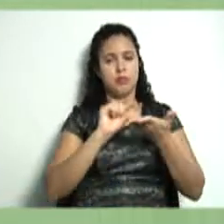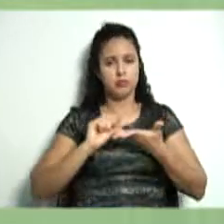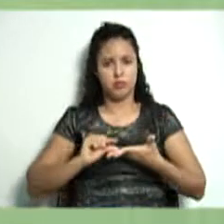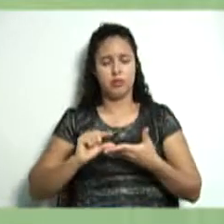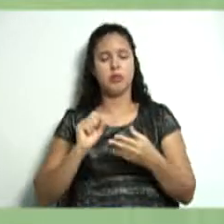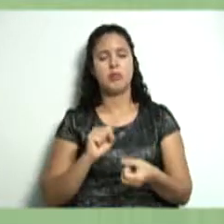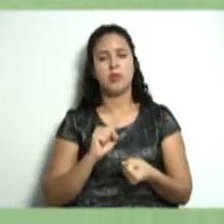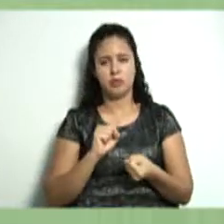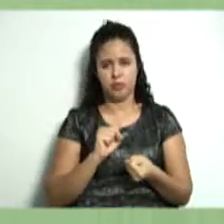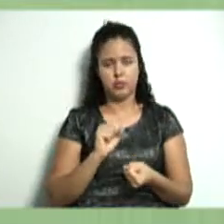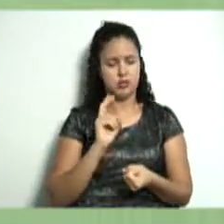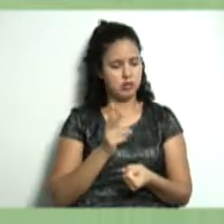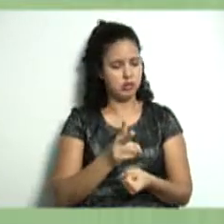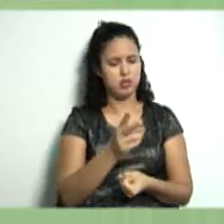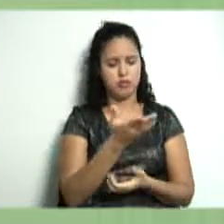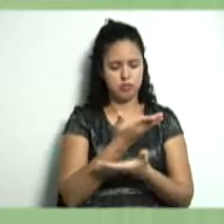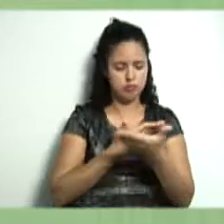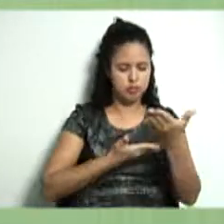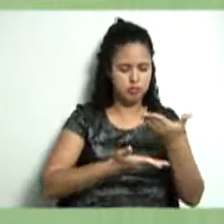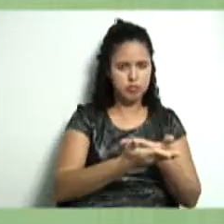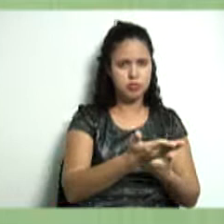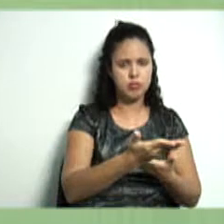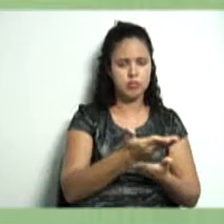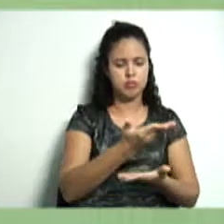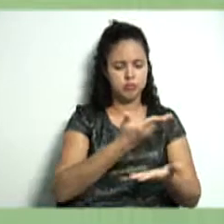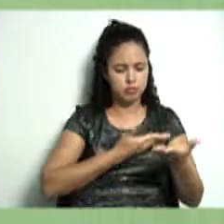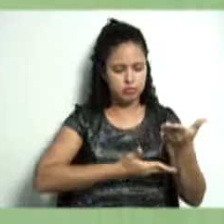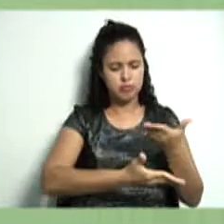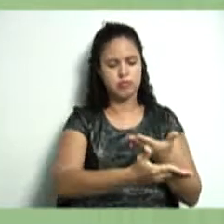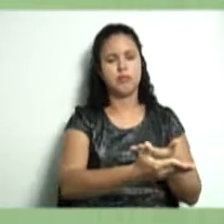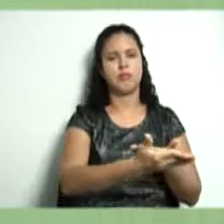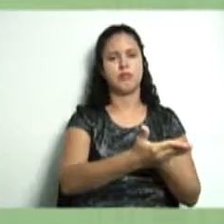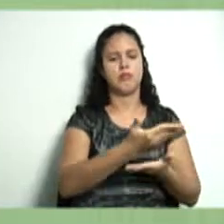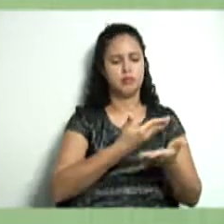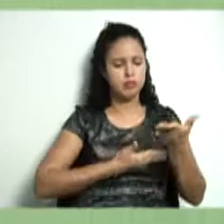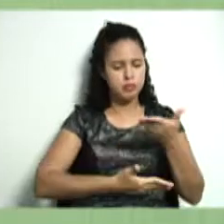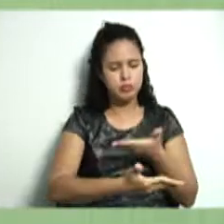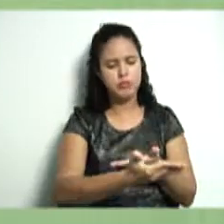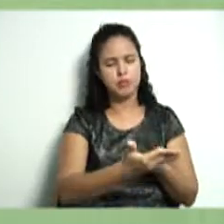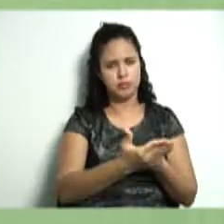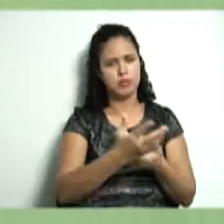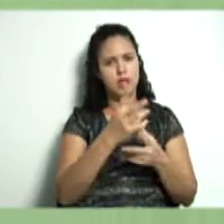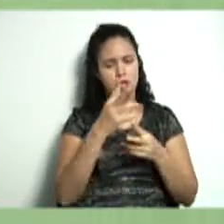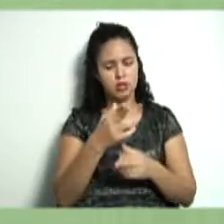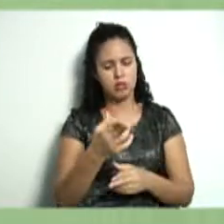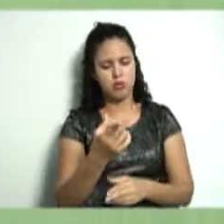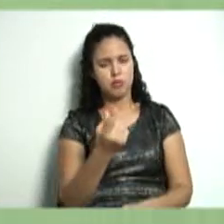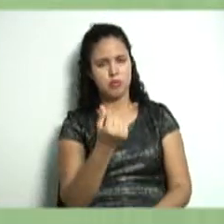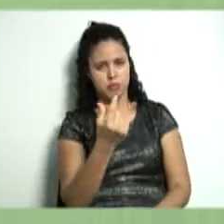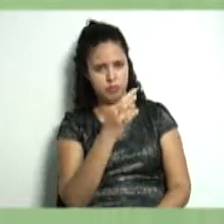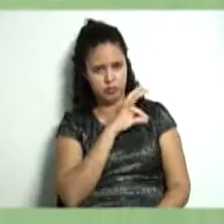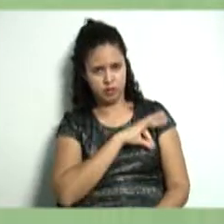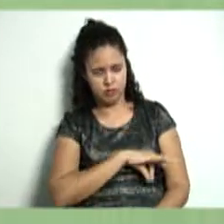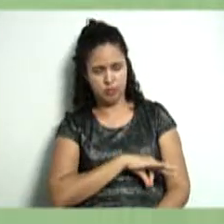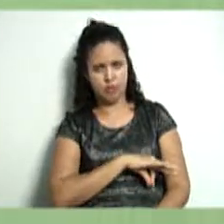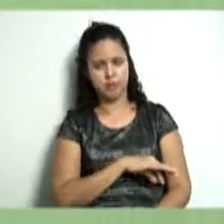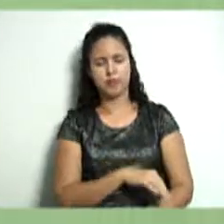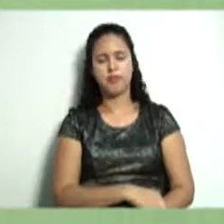essa possibilidade de obter esse retorno, e é a renda no caso, outros também têm, os outros cooperados.